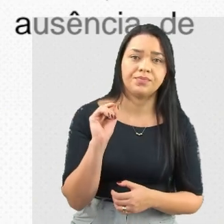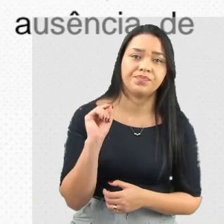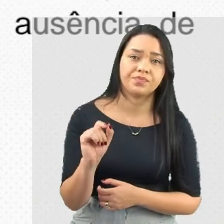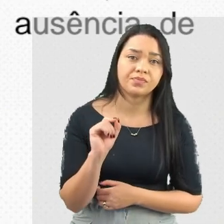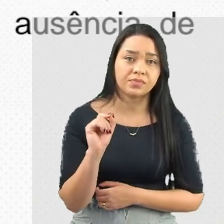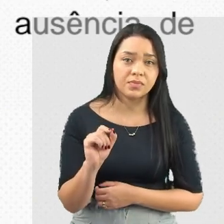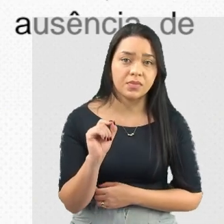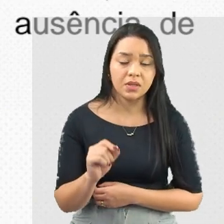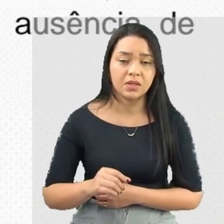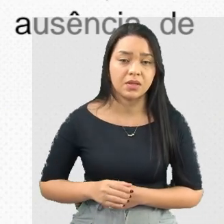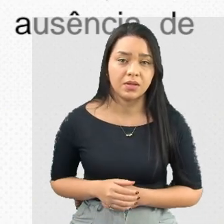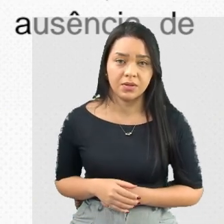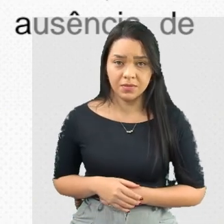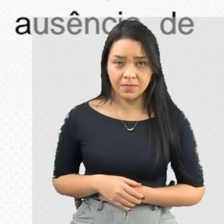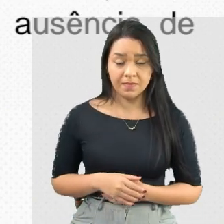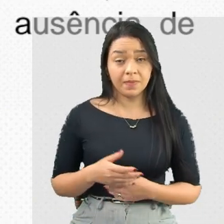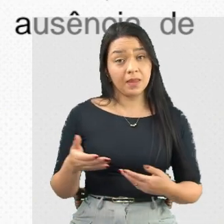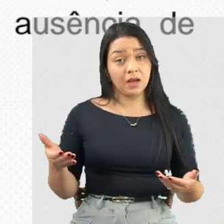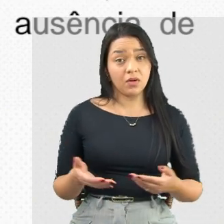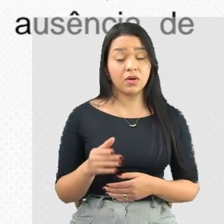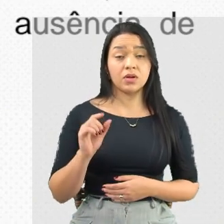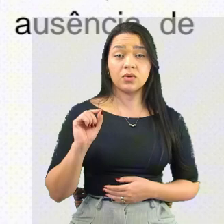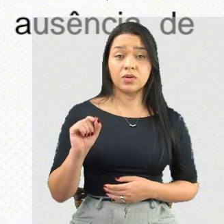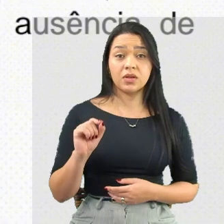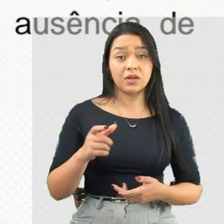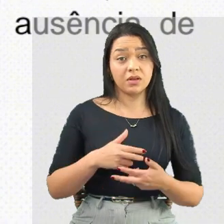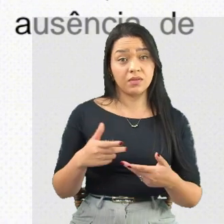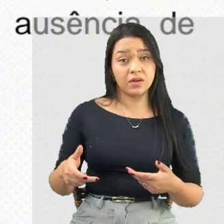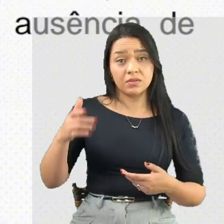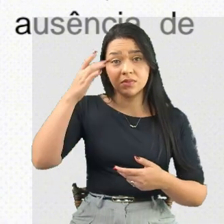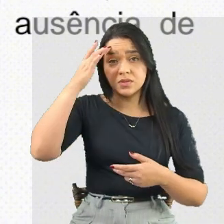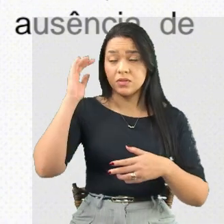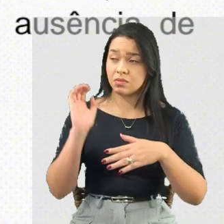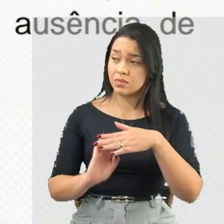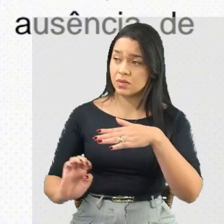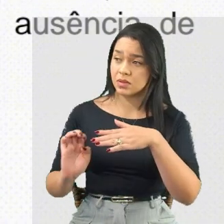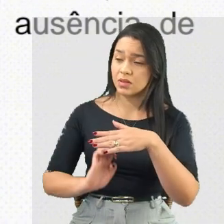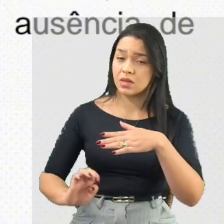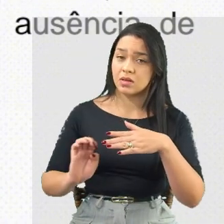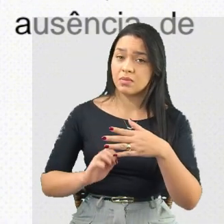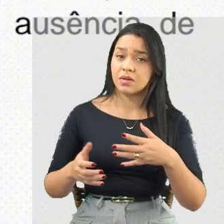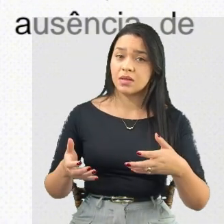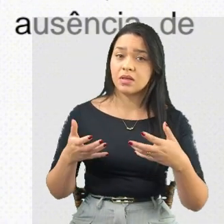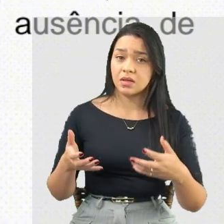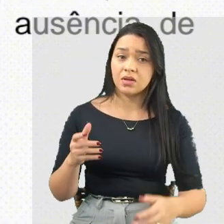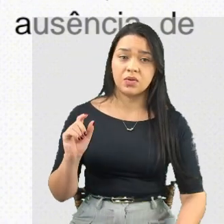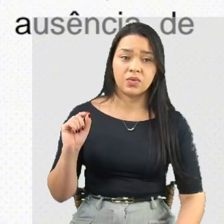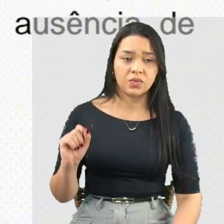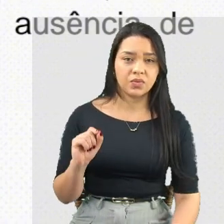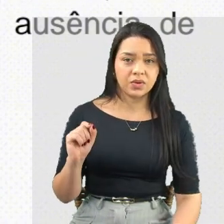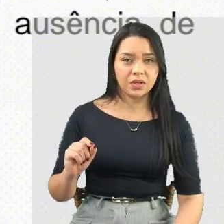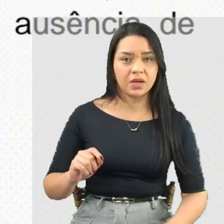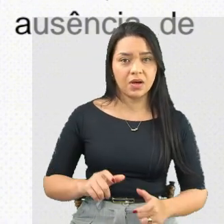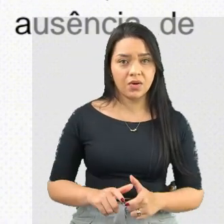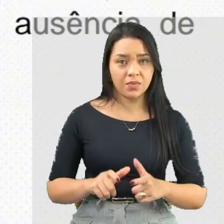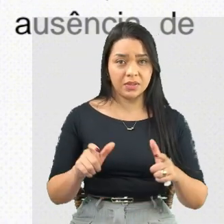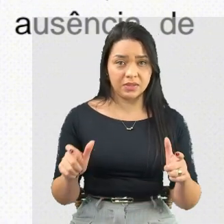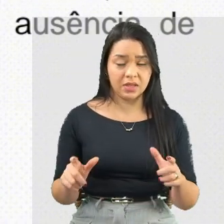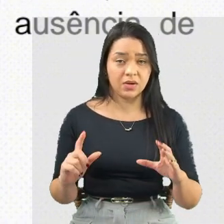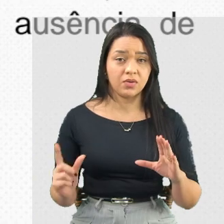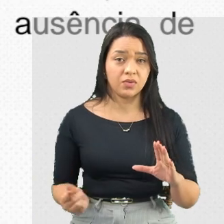que muitos dos grandes empresários, para tentar, de certa forma, aumentar os